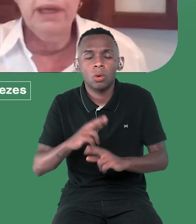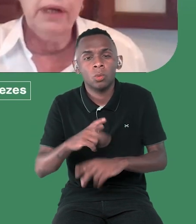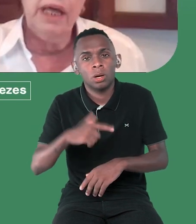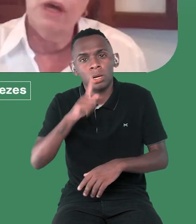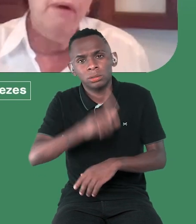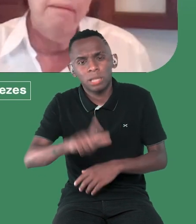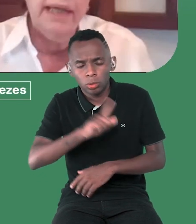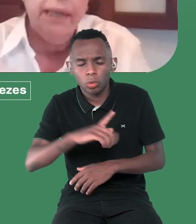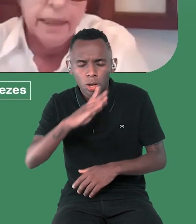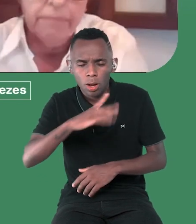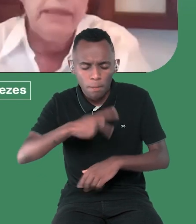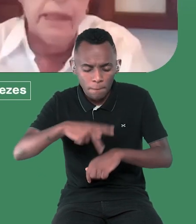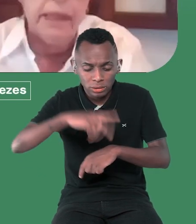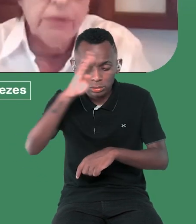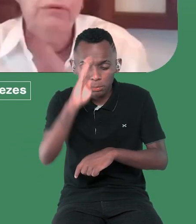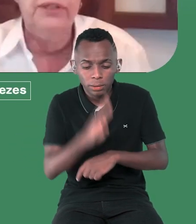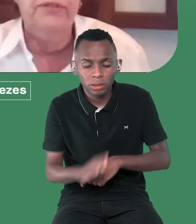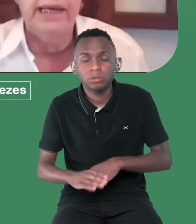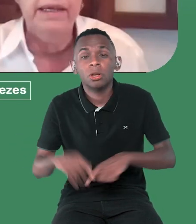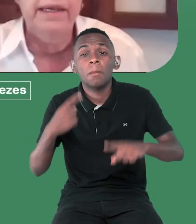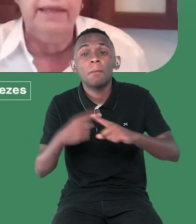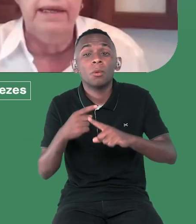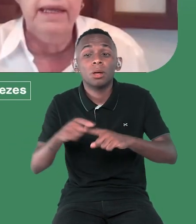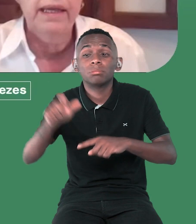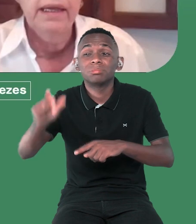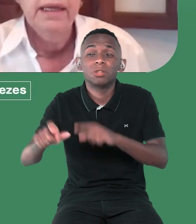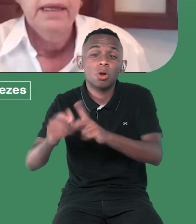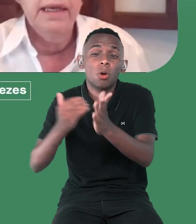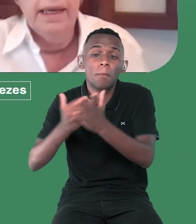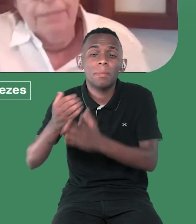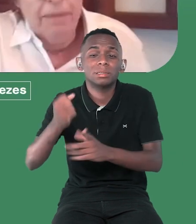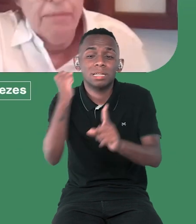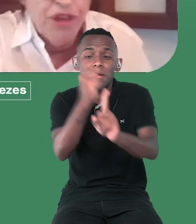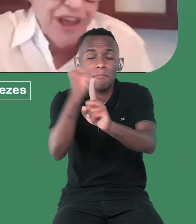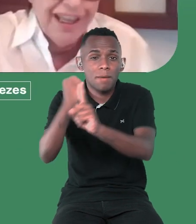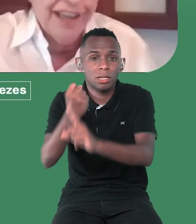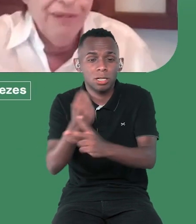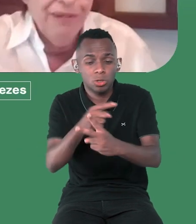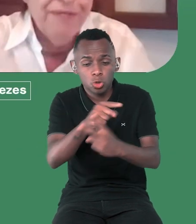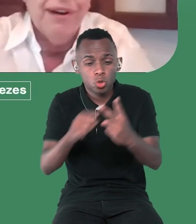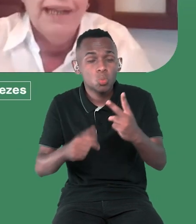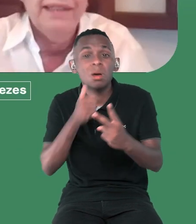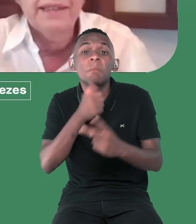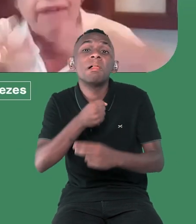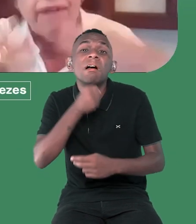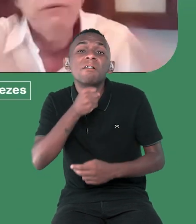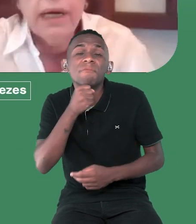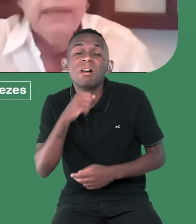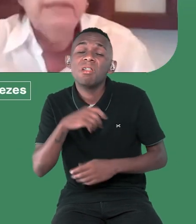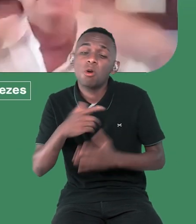É um personagem que começa, né, matando 2 velhinhas ali, e à medida que o livro anda, você vai humanizando